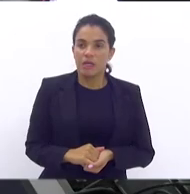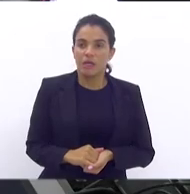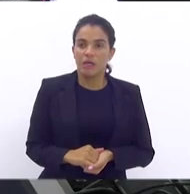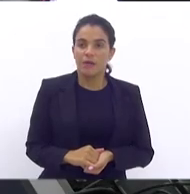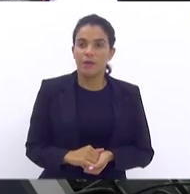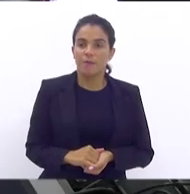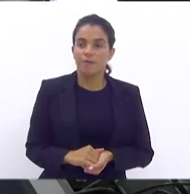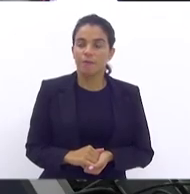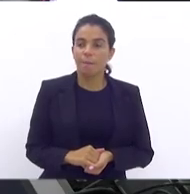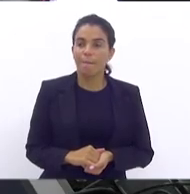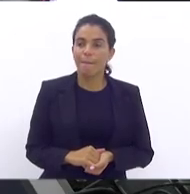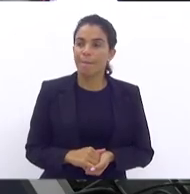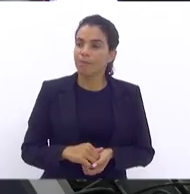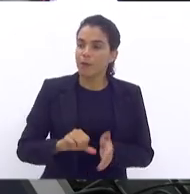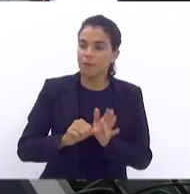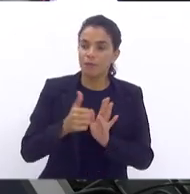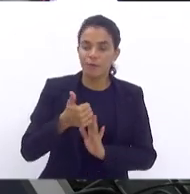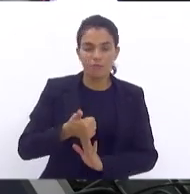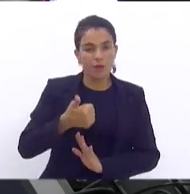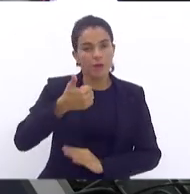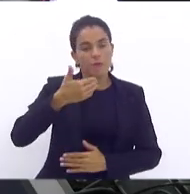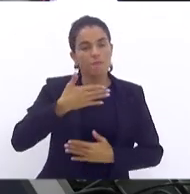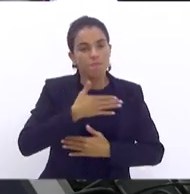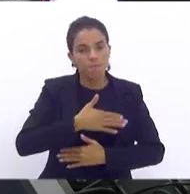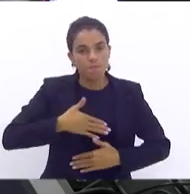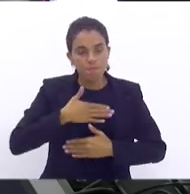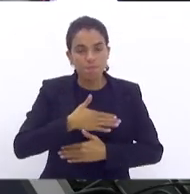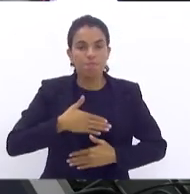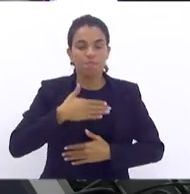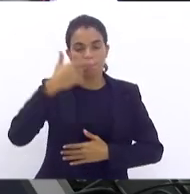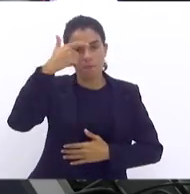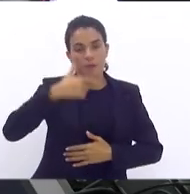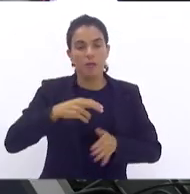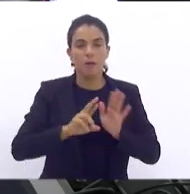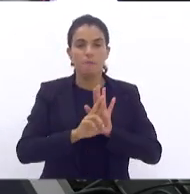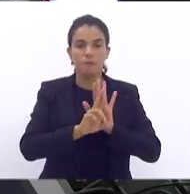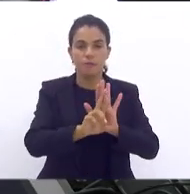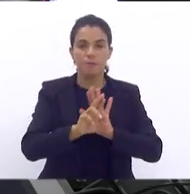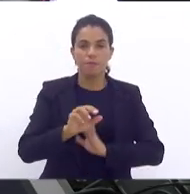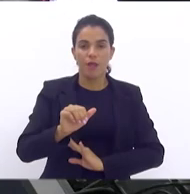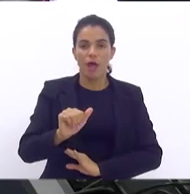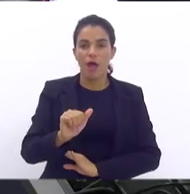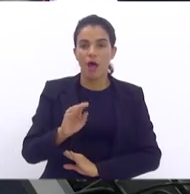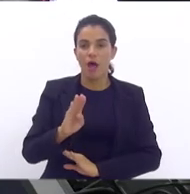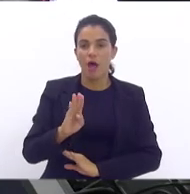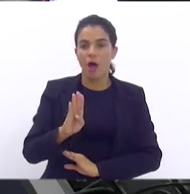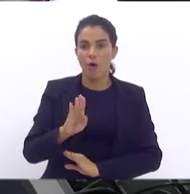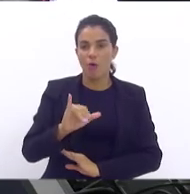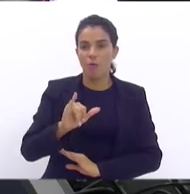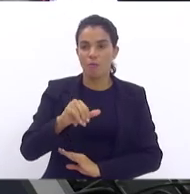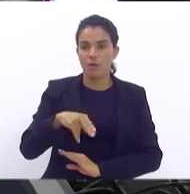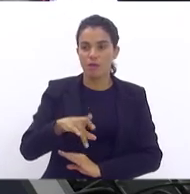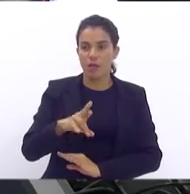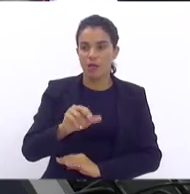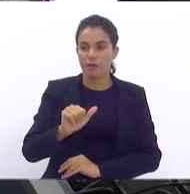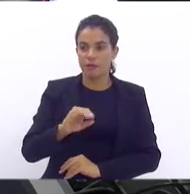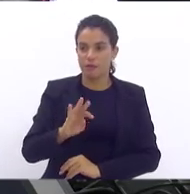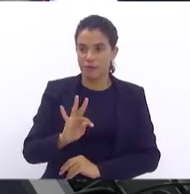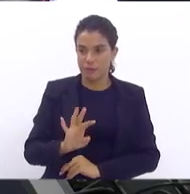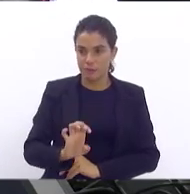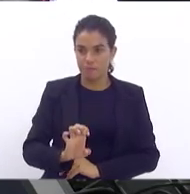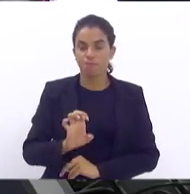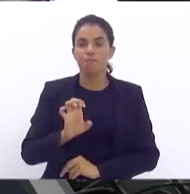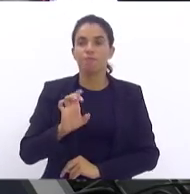Inicialmente, eu gostaria de cumprimentar aqui, em nome do presidente do Tribunal Marítimo, o vice-almirante Ralph Dias, o excelentíssimo senhor deputado